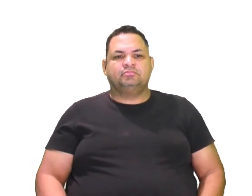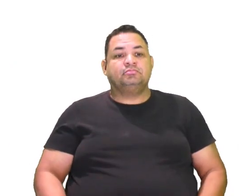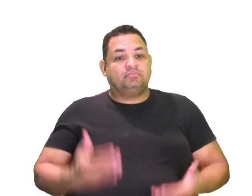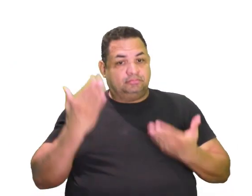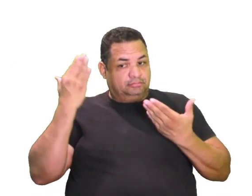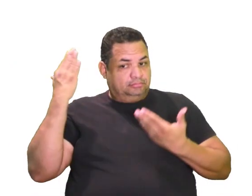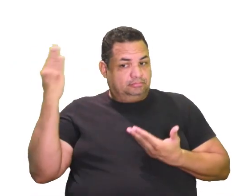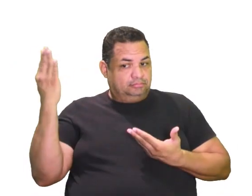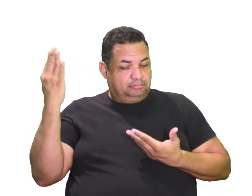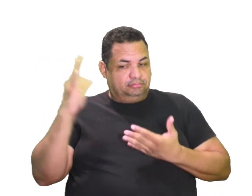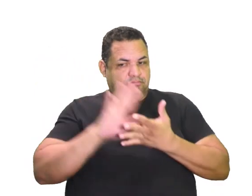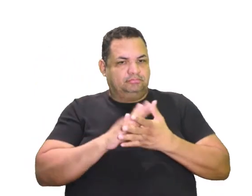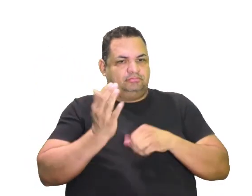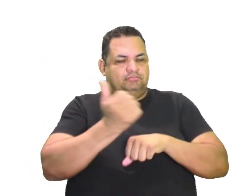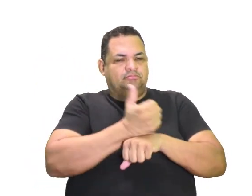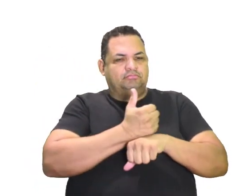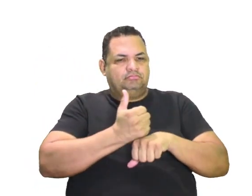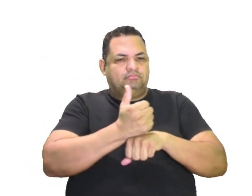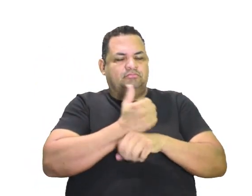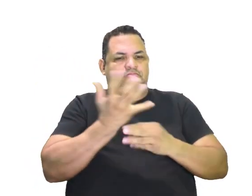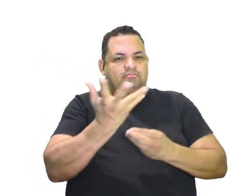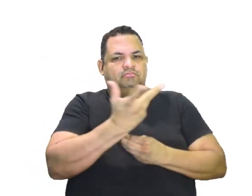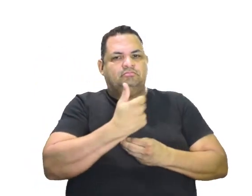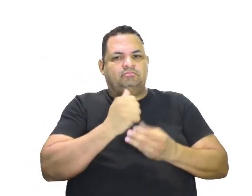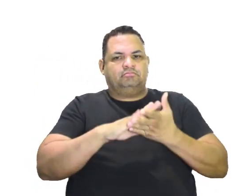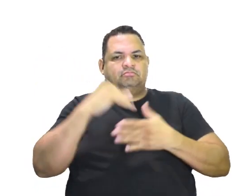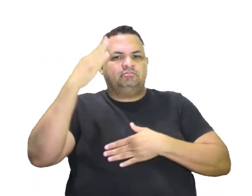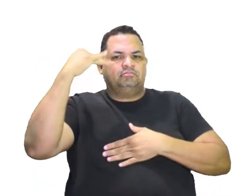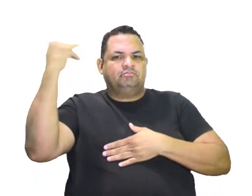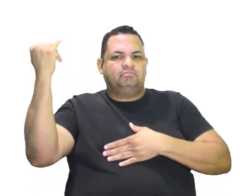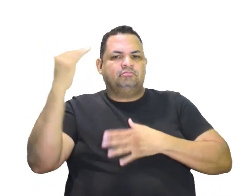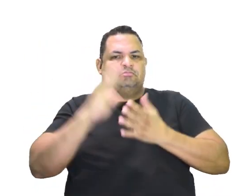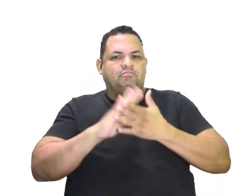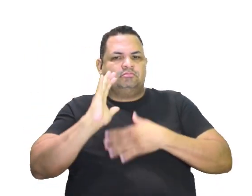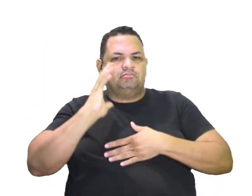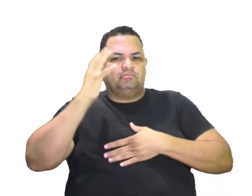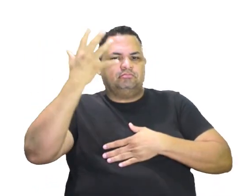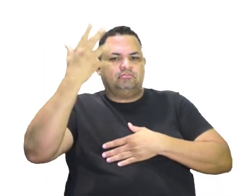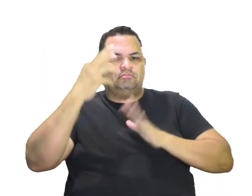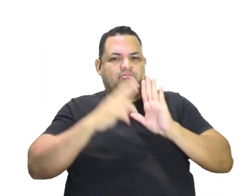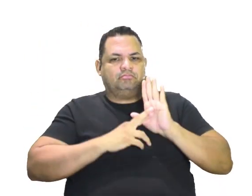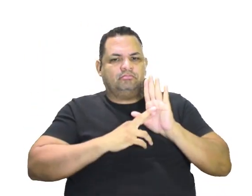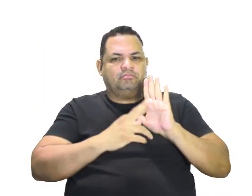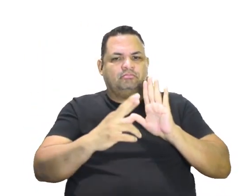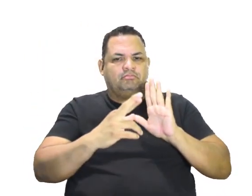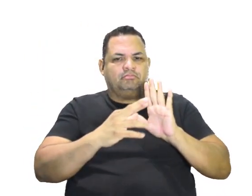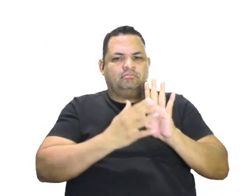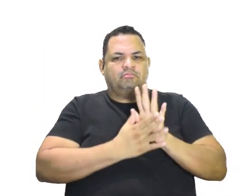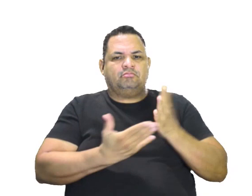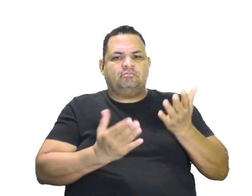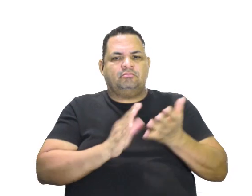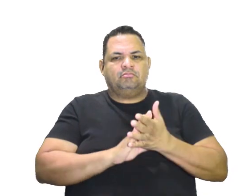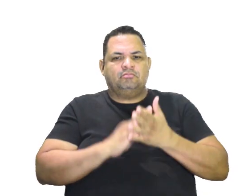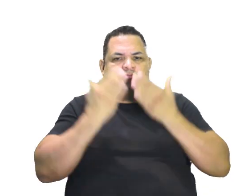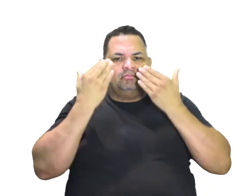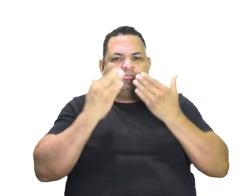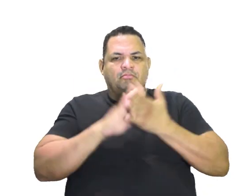Dessa forma, né, o artista também era famoso por sua capacidade de